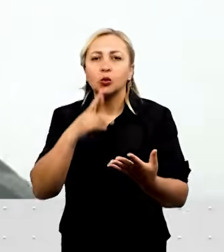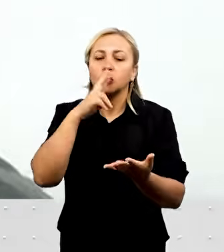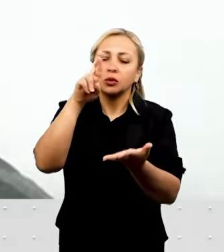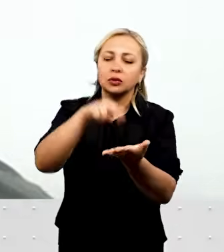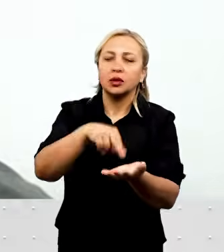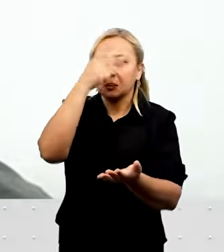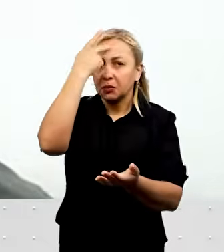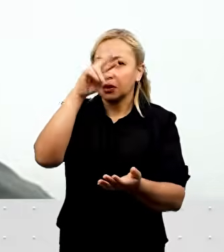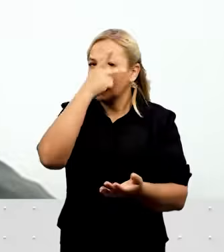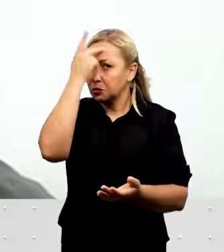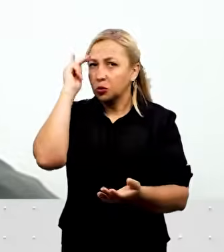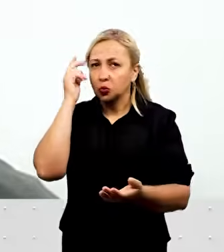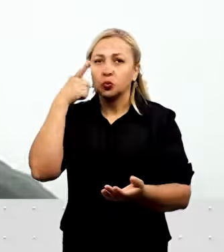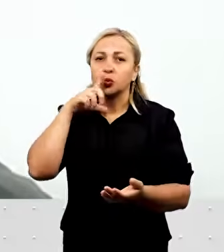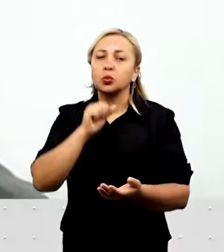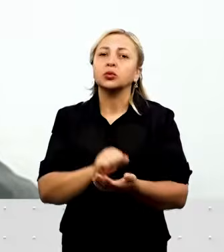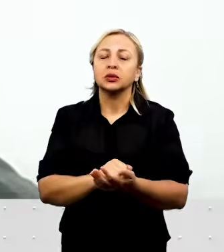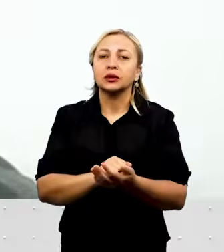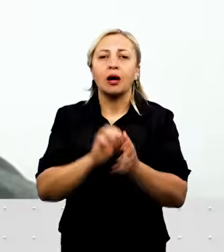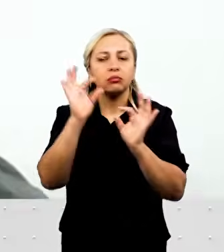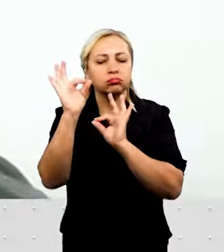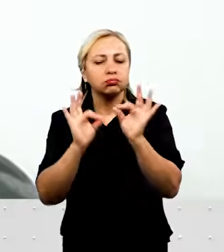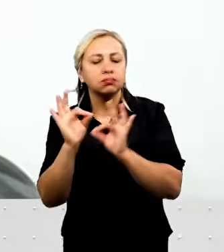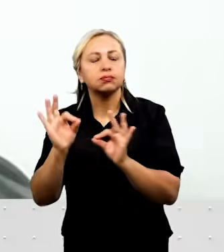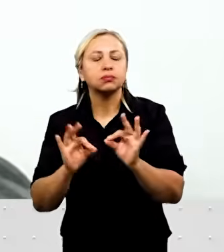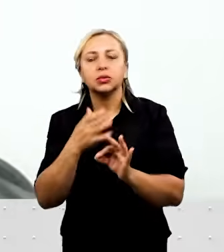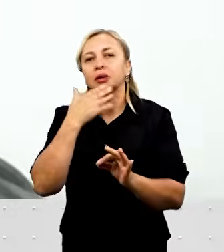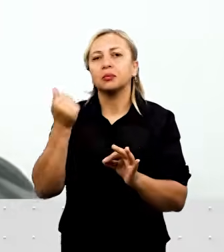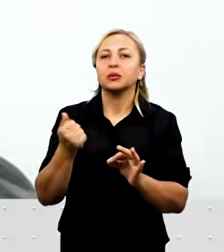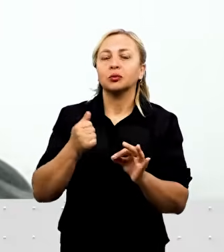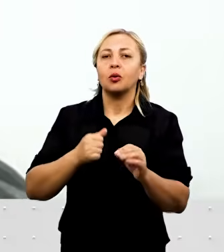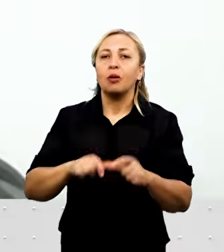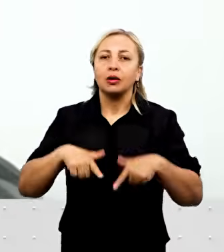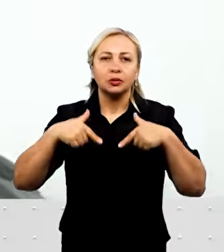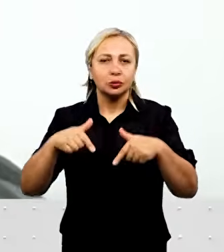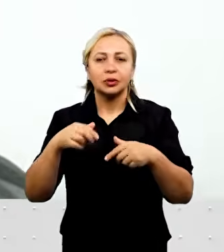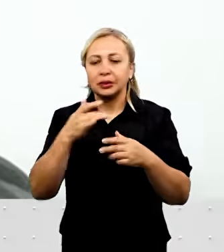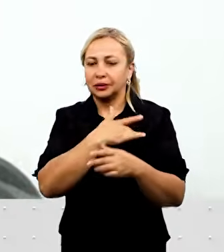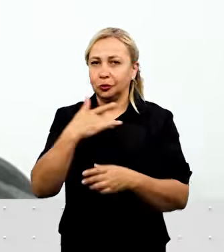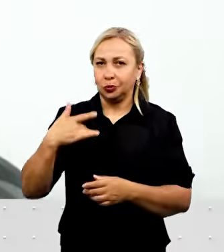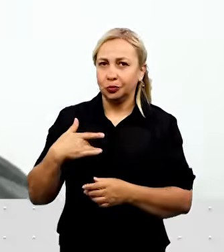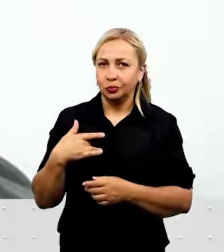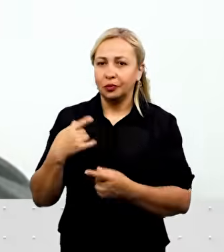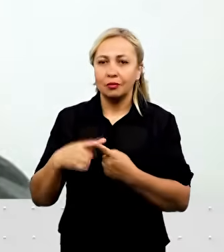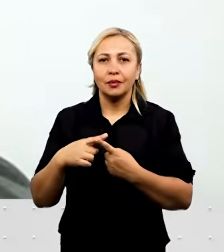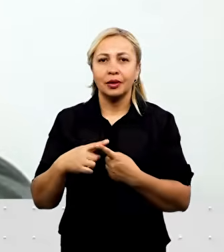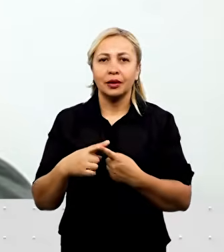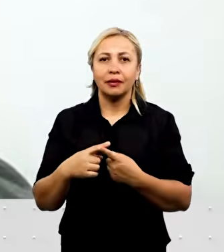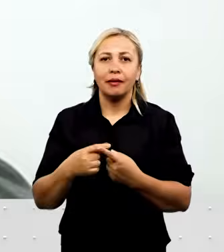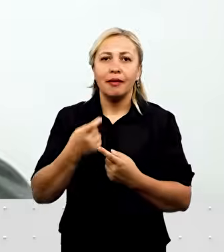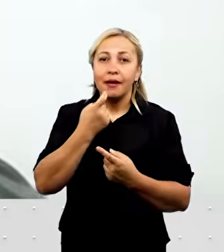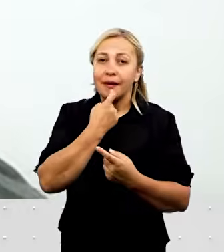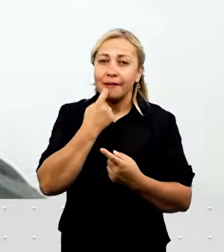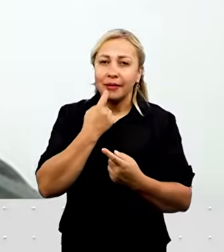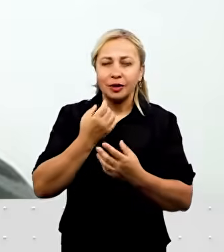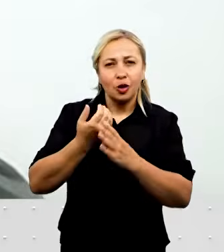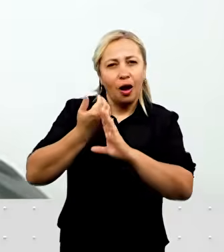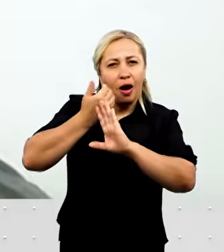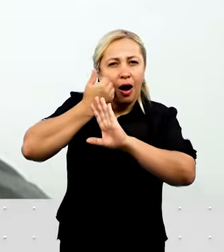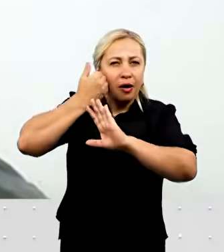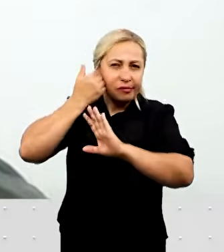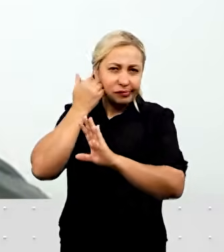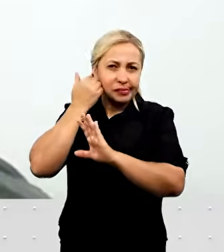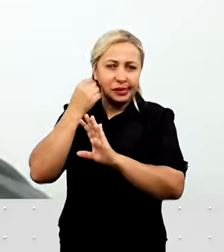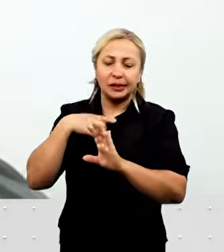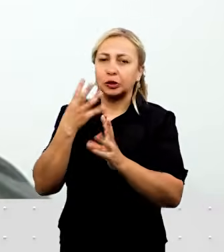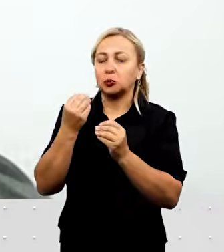fragmentação do resultado para que as pessoas consigam planejar melhor as ações em saúde. Por quê? Um dente lá no fundo,